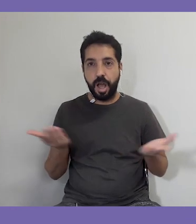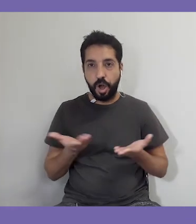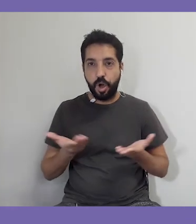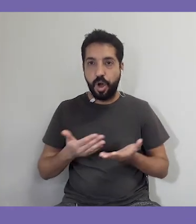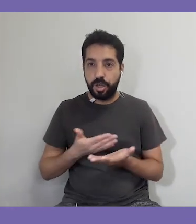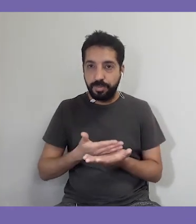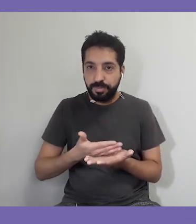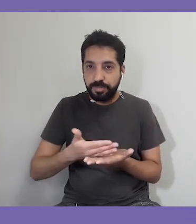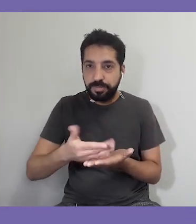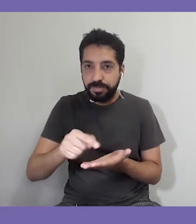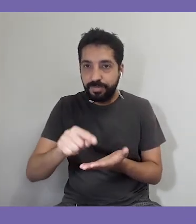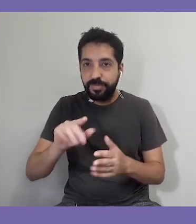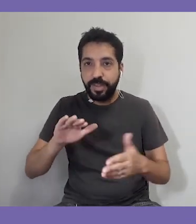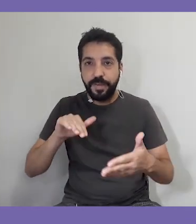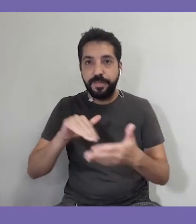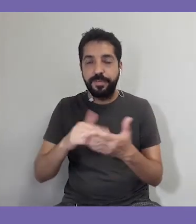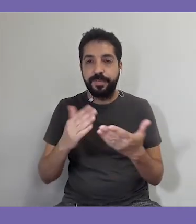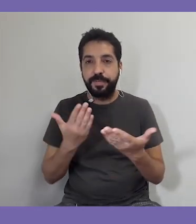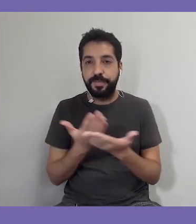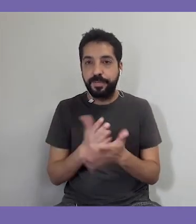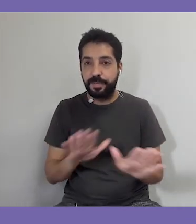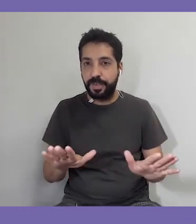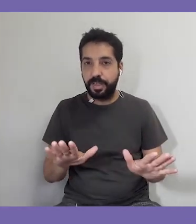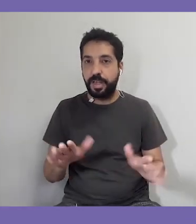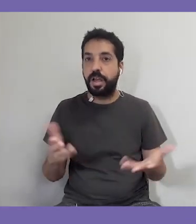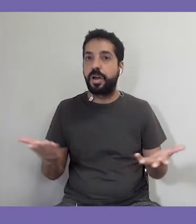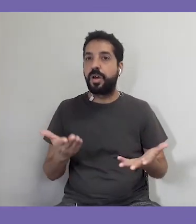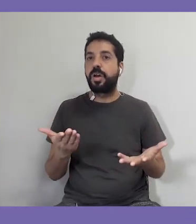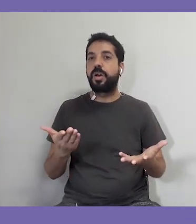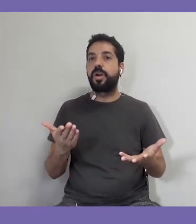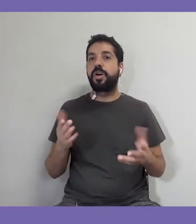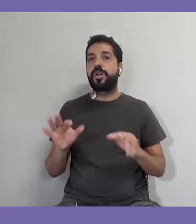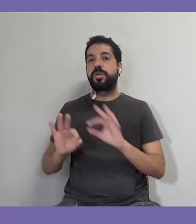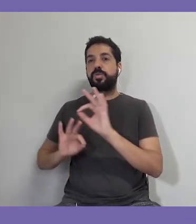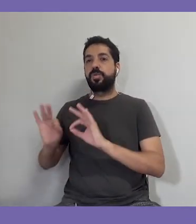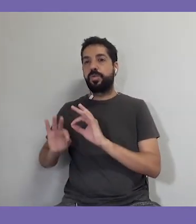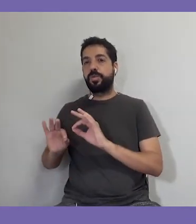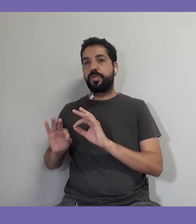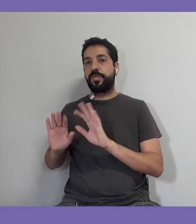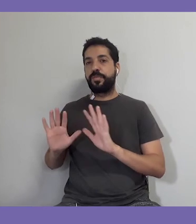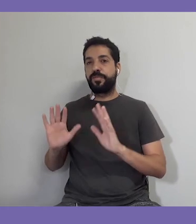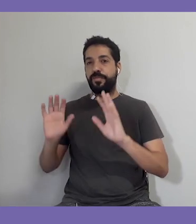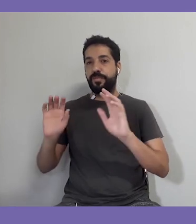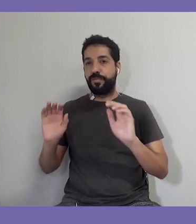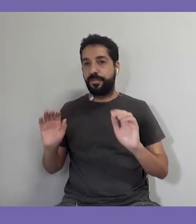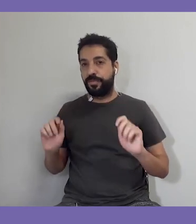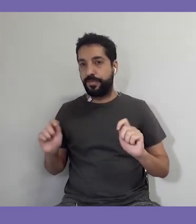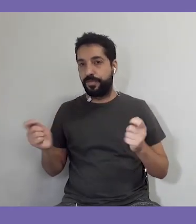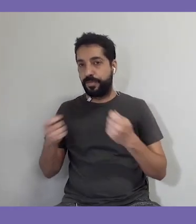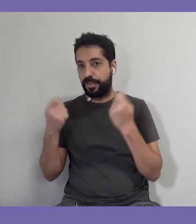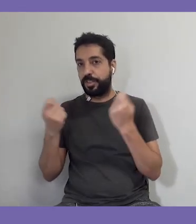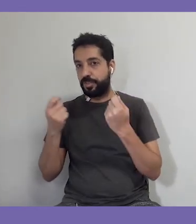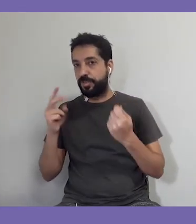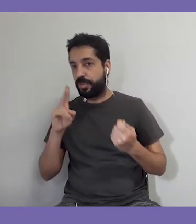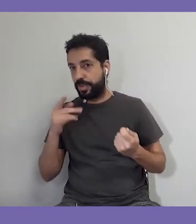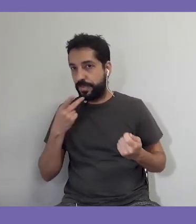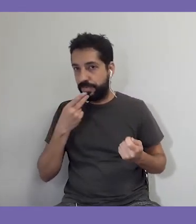Bom, pessoal, a gente está caminhando para o encerramento. A gente vai ter uma palavra aqui da organização do evento.